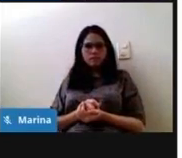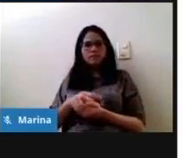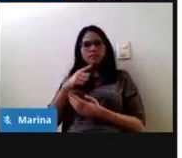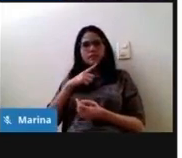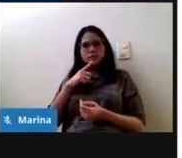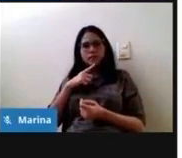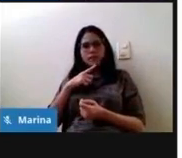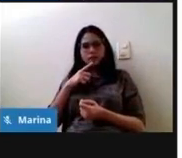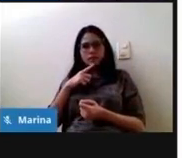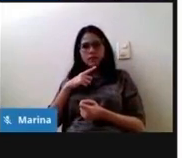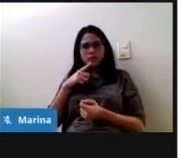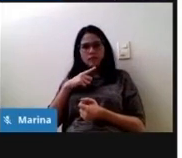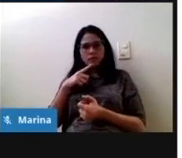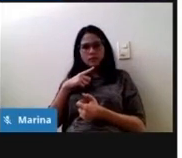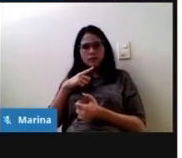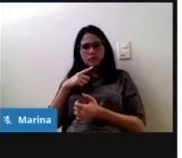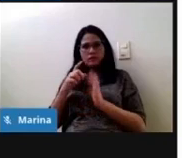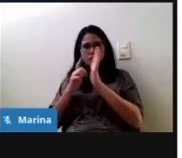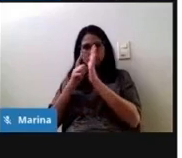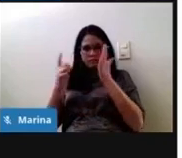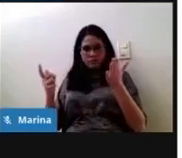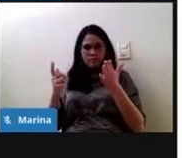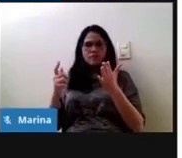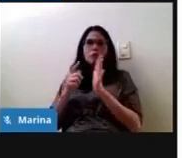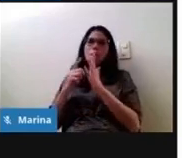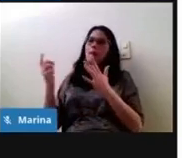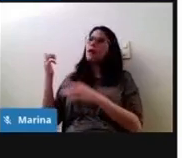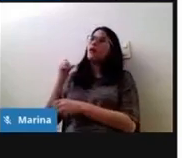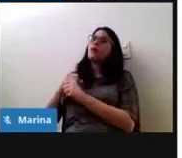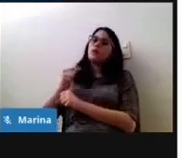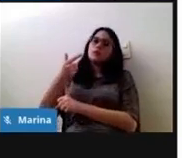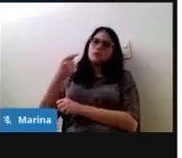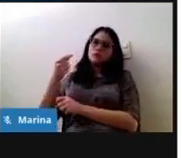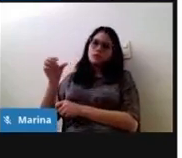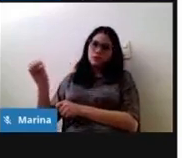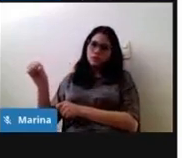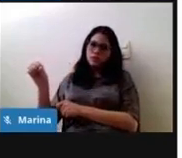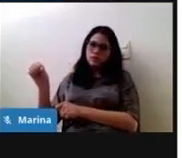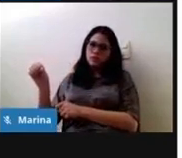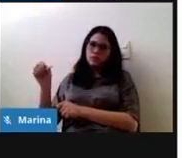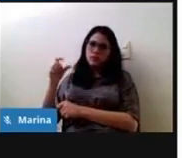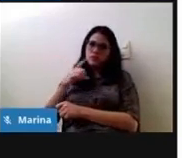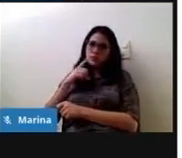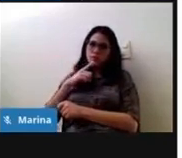no estado de São Paulo, em 2009, essa matéria, né, que por